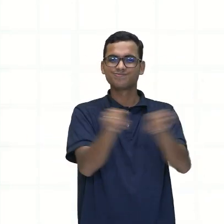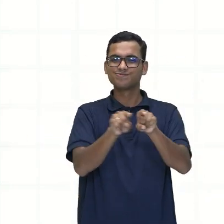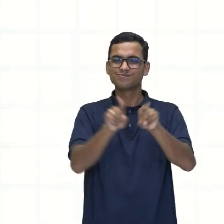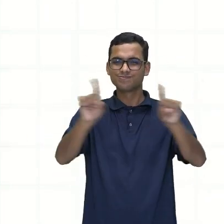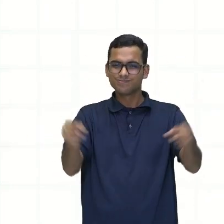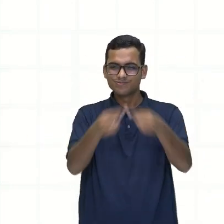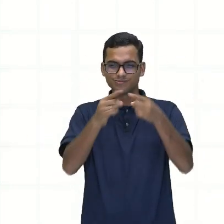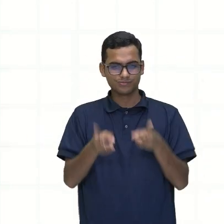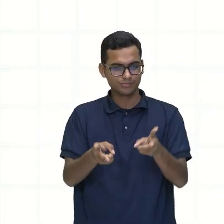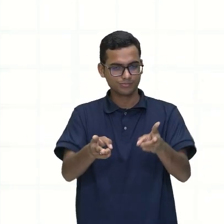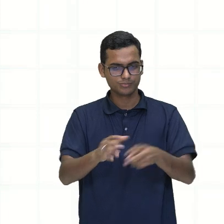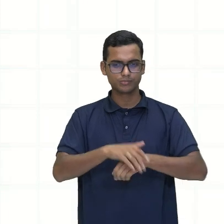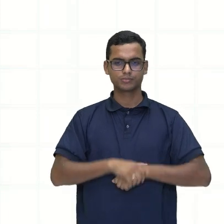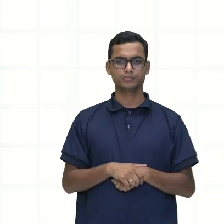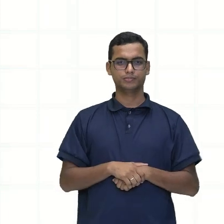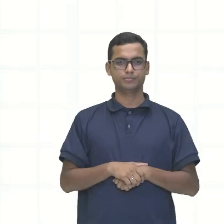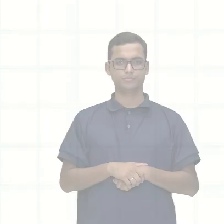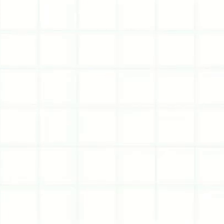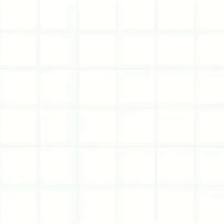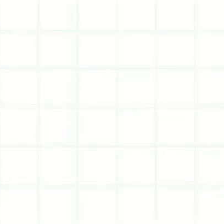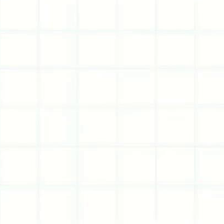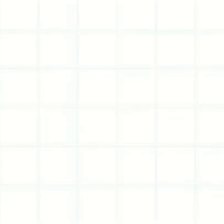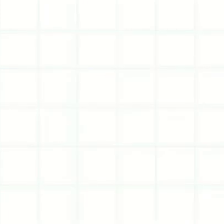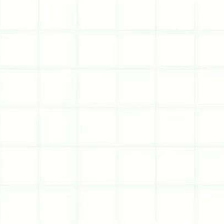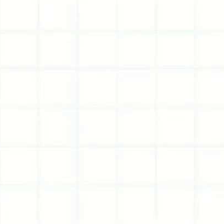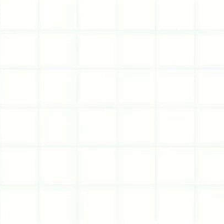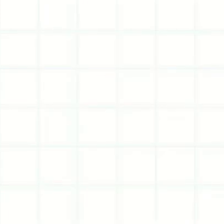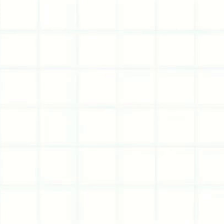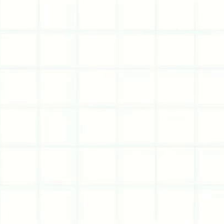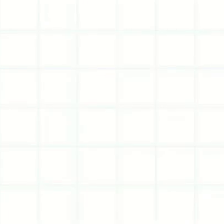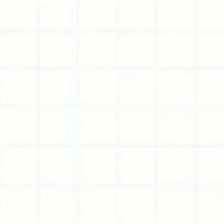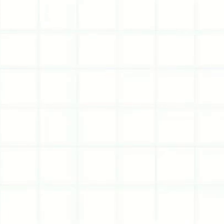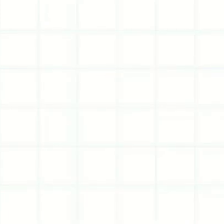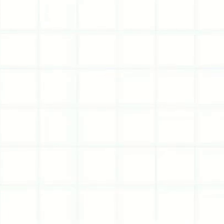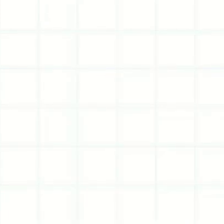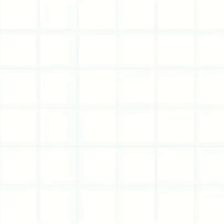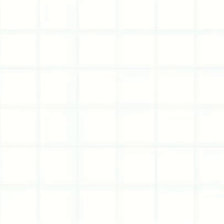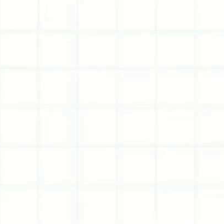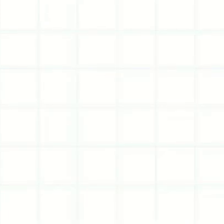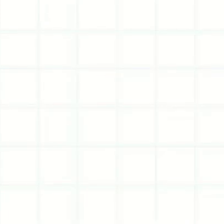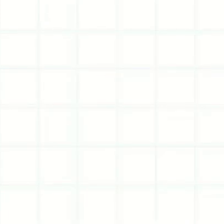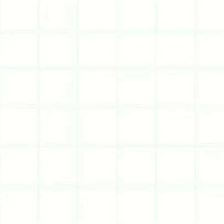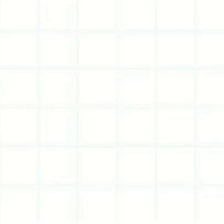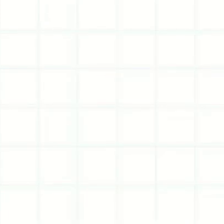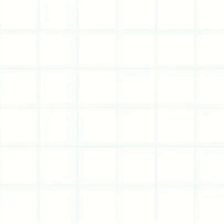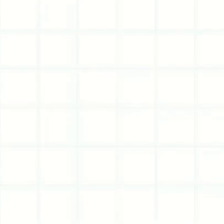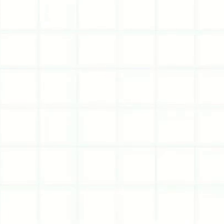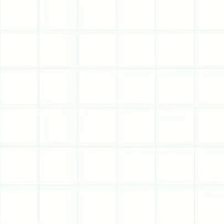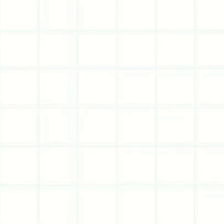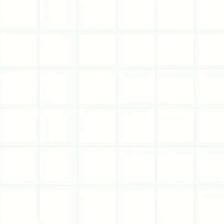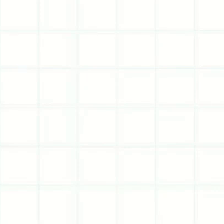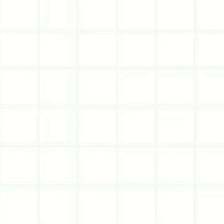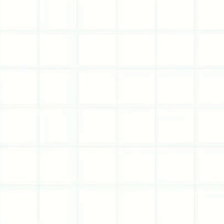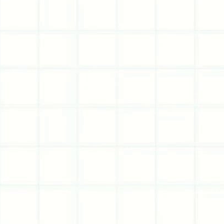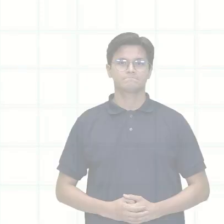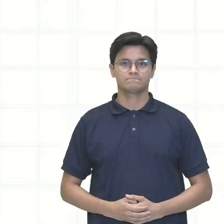levando ao quê? A dizer que este é o assunto do texto, depressão, ok? E aqui tem umas